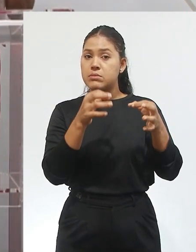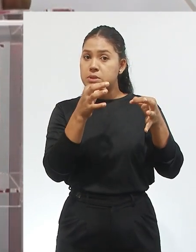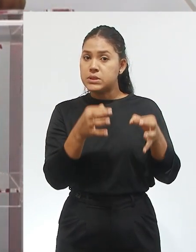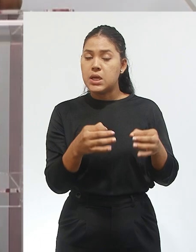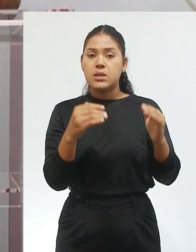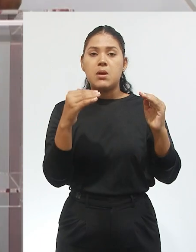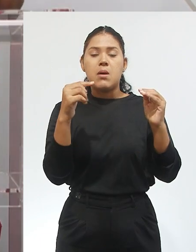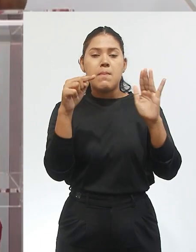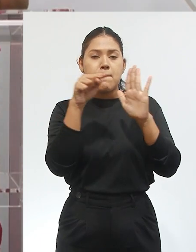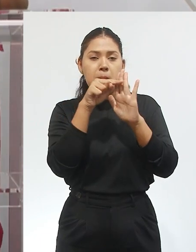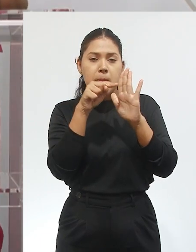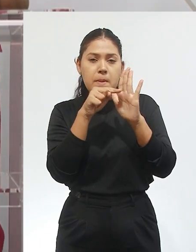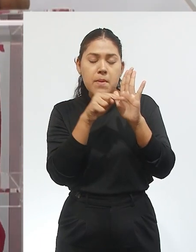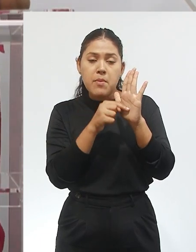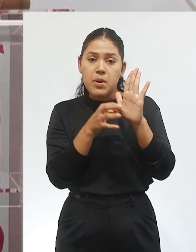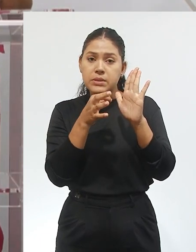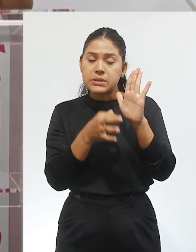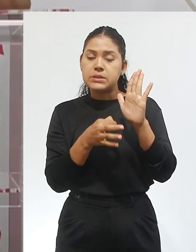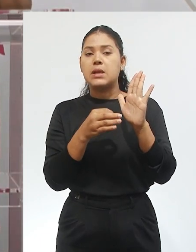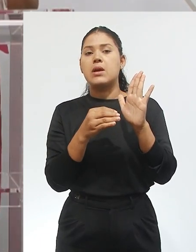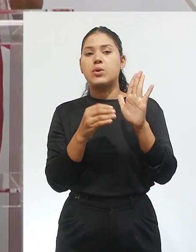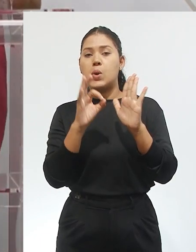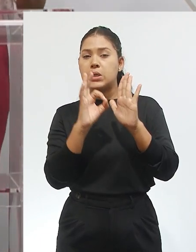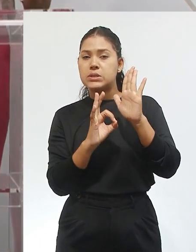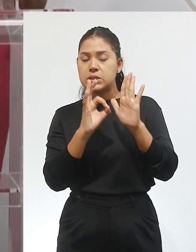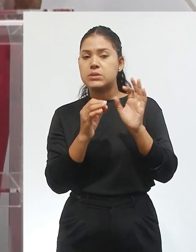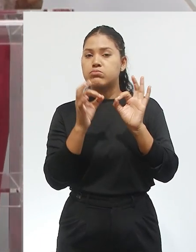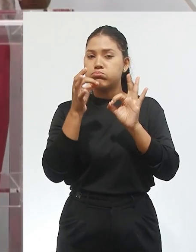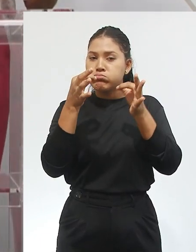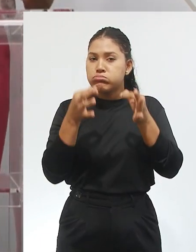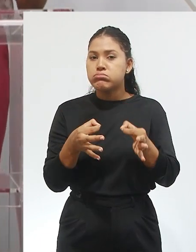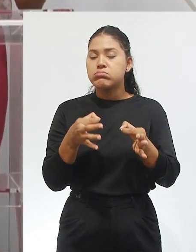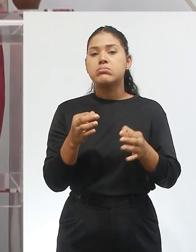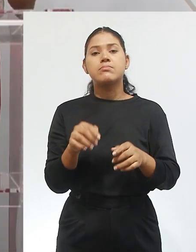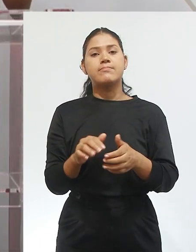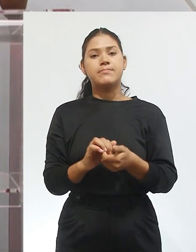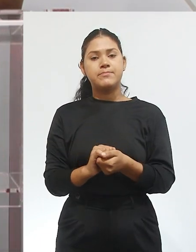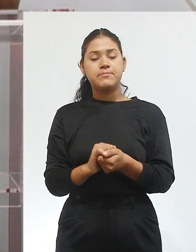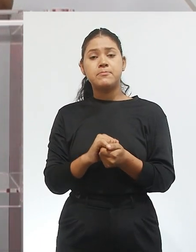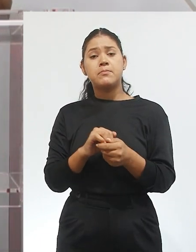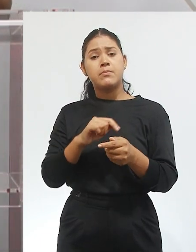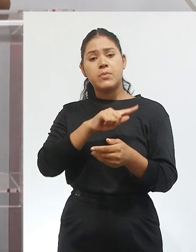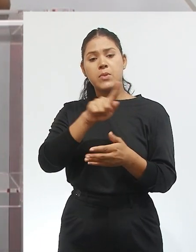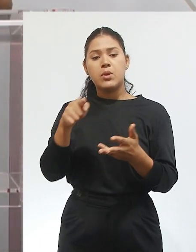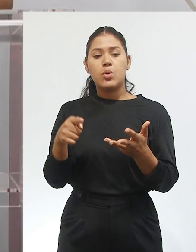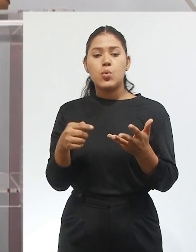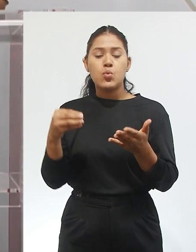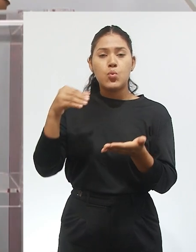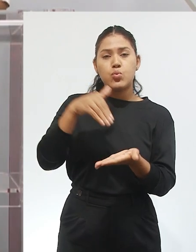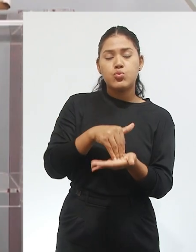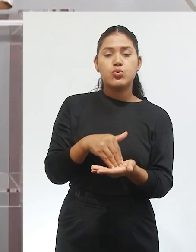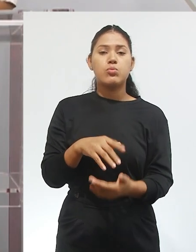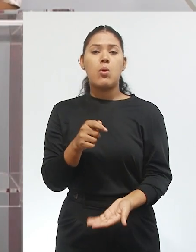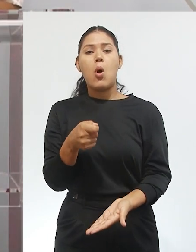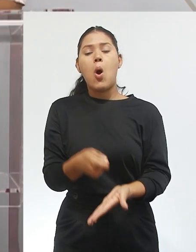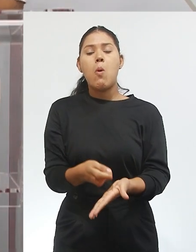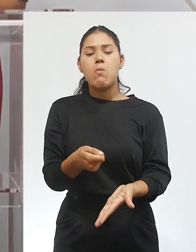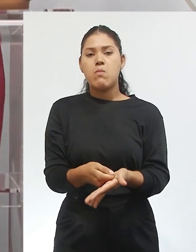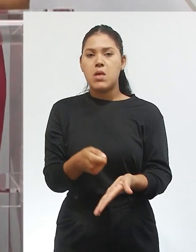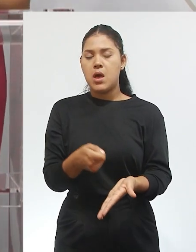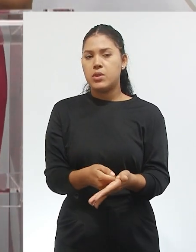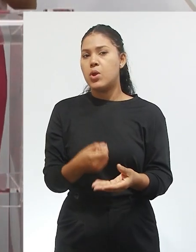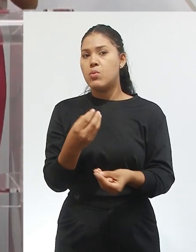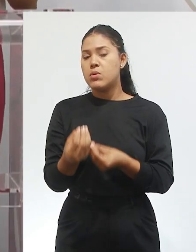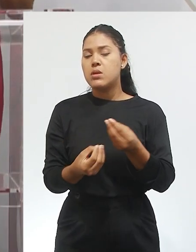exemplos aqui para característica de sistemático. E o obrigatório, né, é para aqueles que